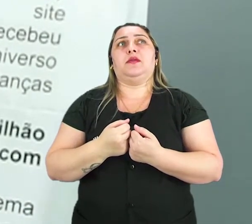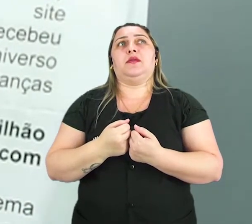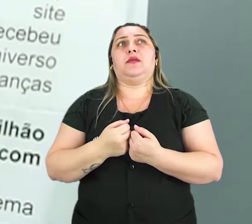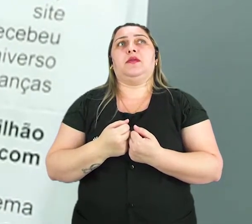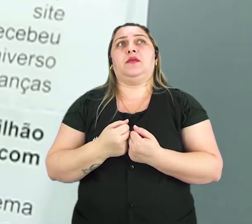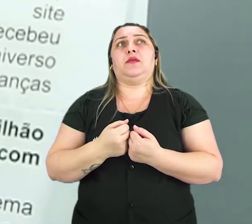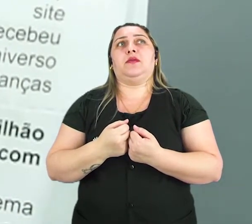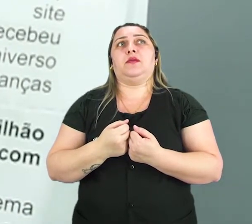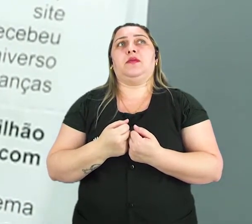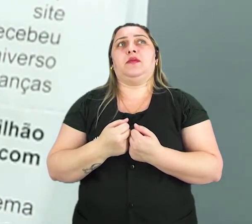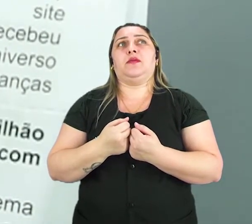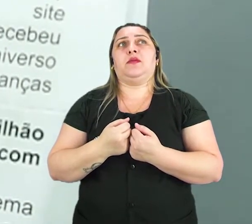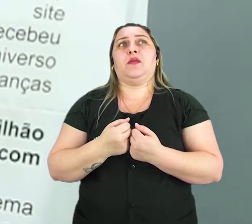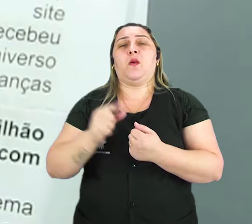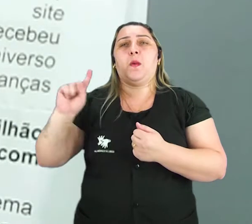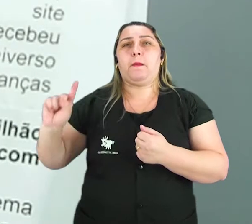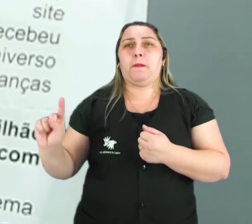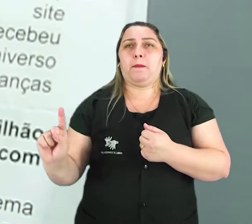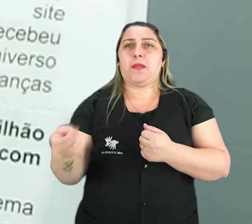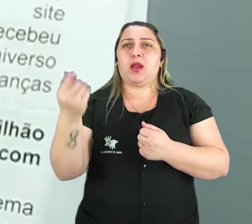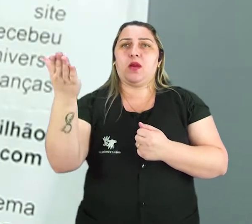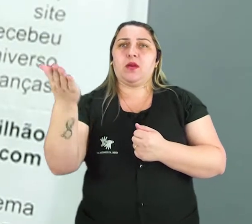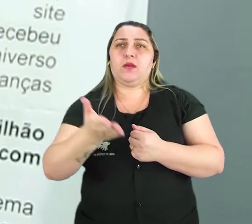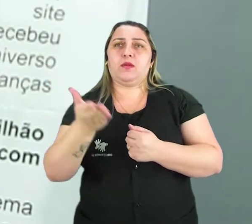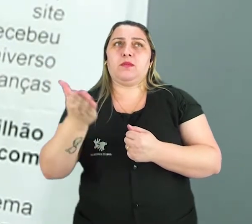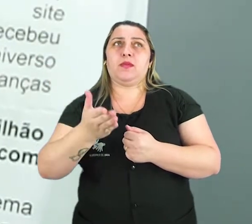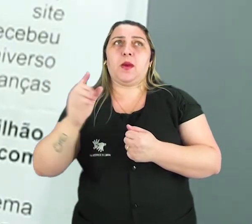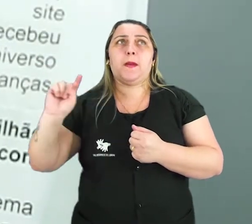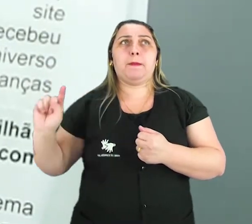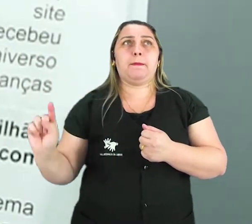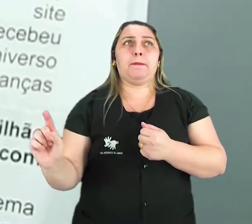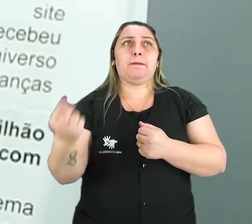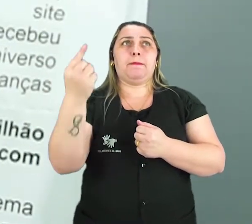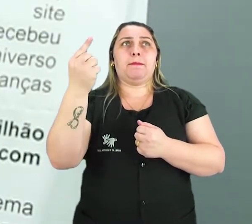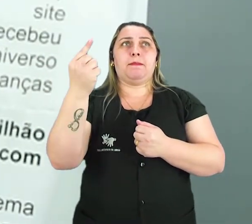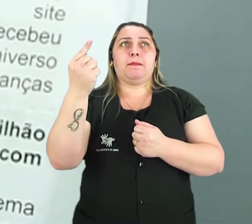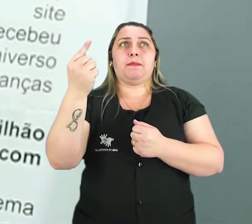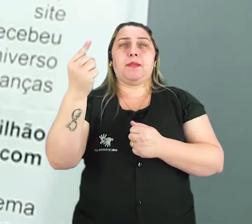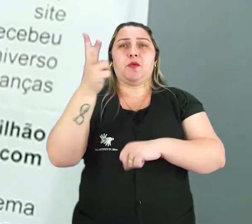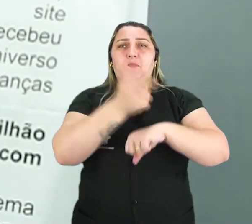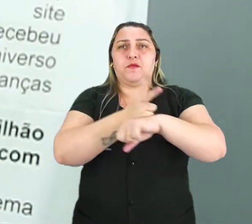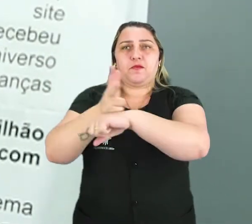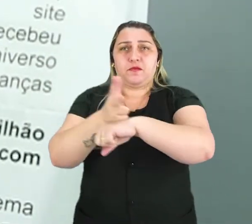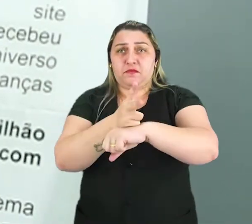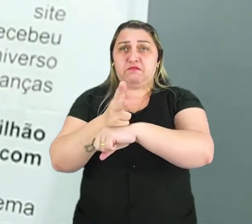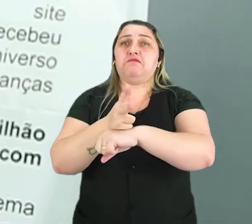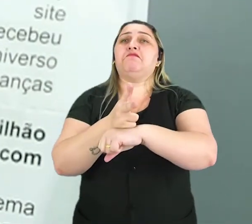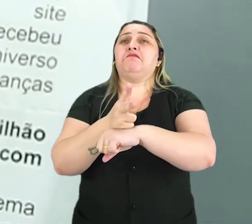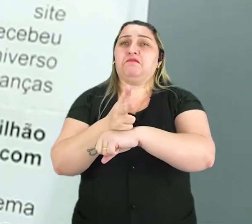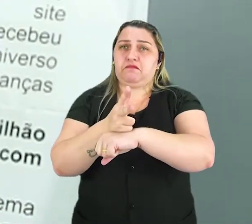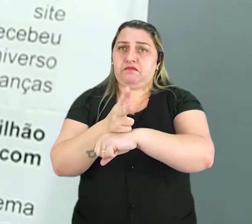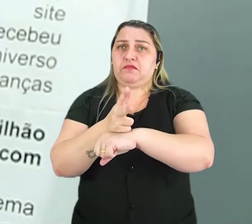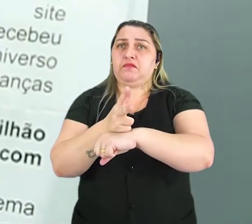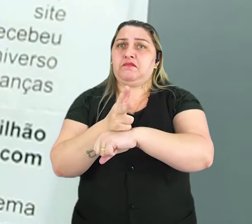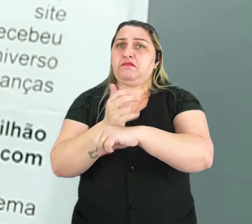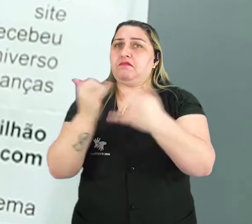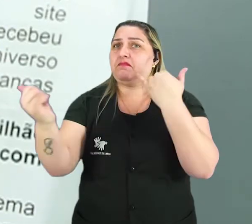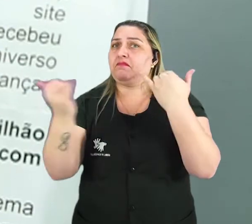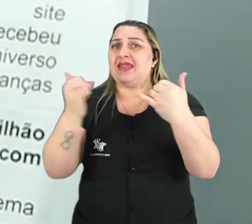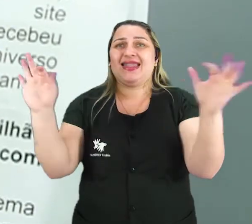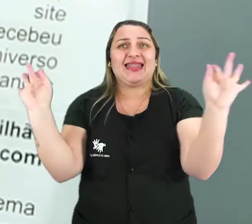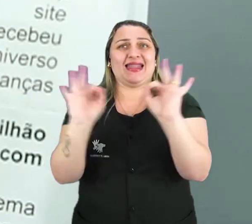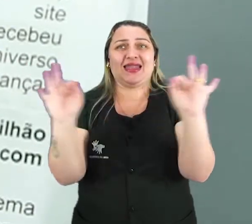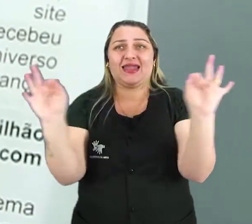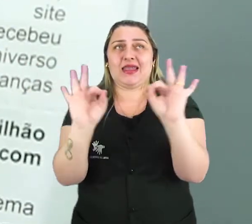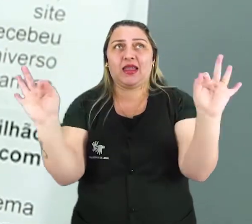1,5 milhão de vídeos Isso mesmo, sem divulgação. E